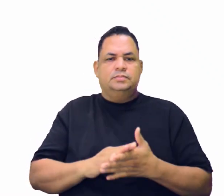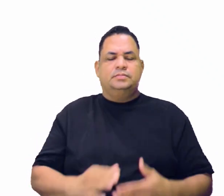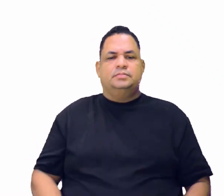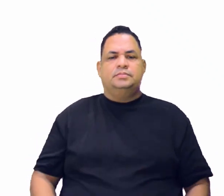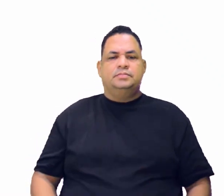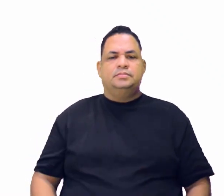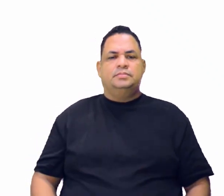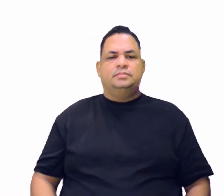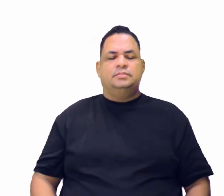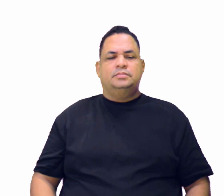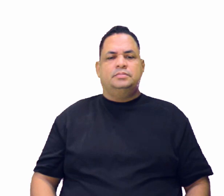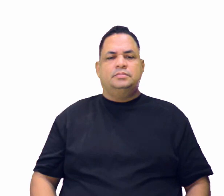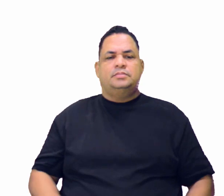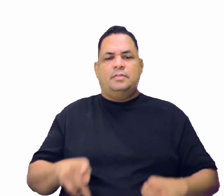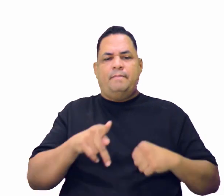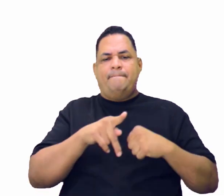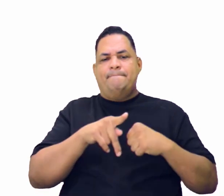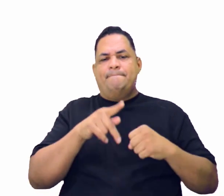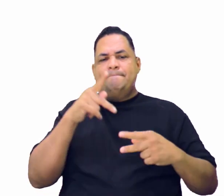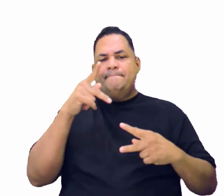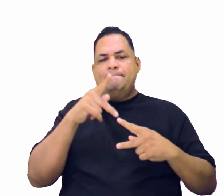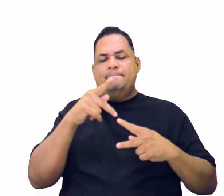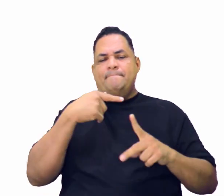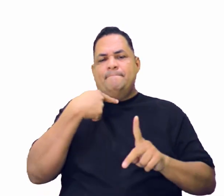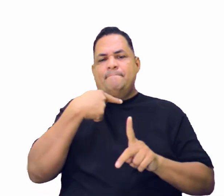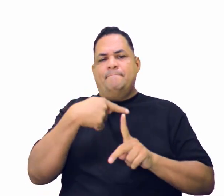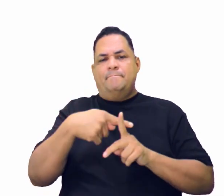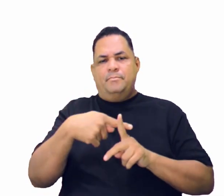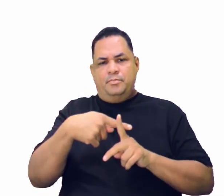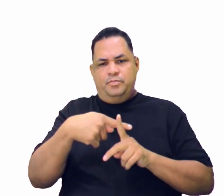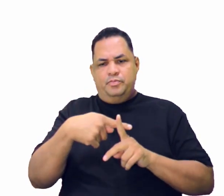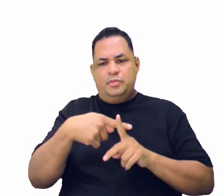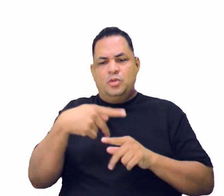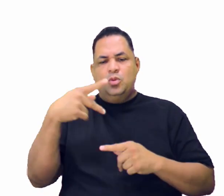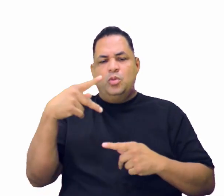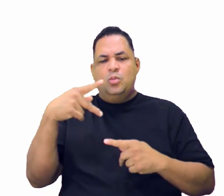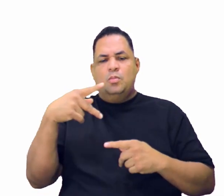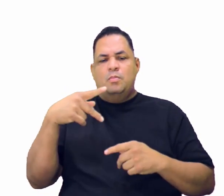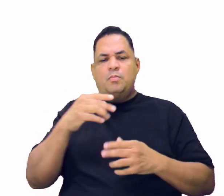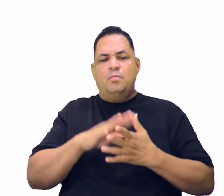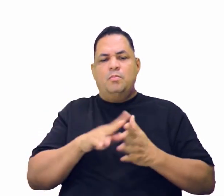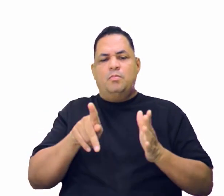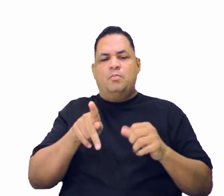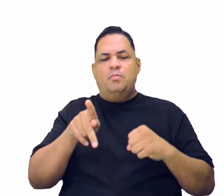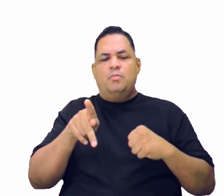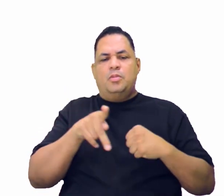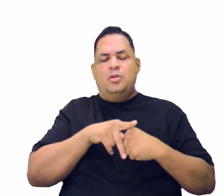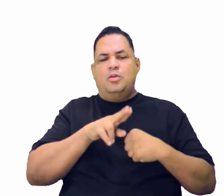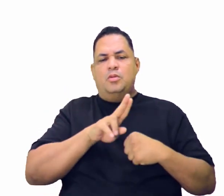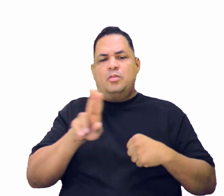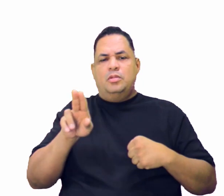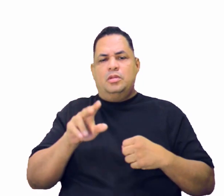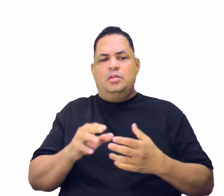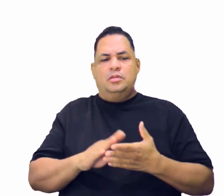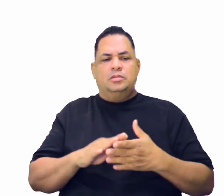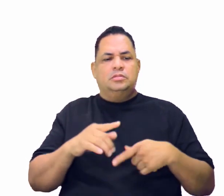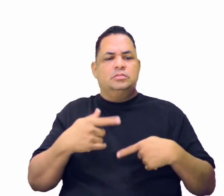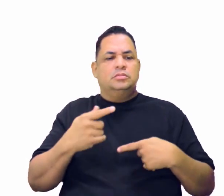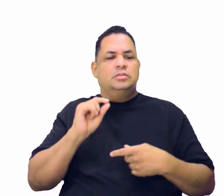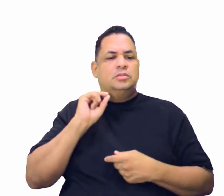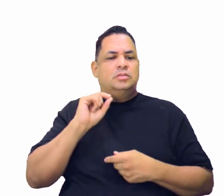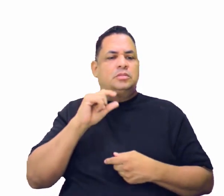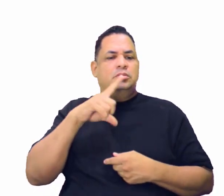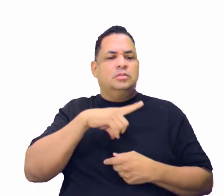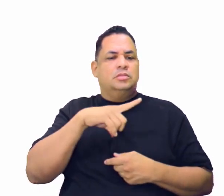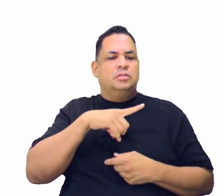Preposição mais o pronome interrogativo, porque tá fazendo uma pergunta. Tá certo? Aí aqui,